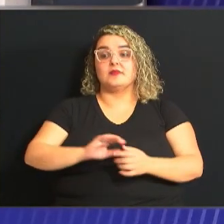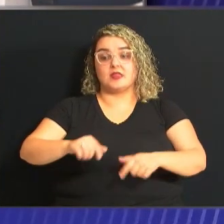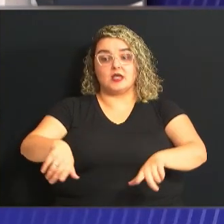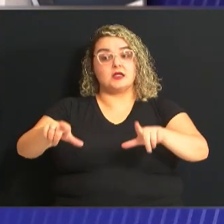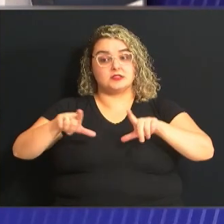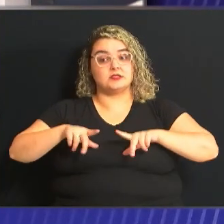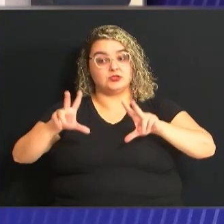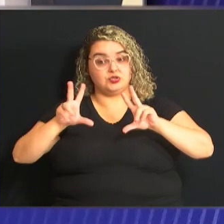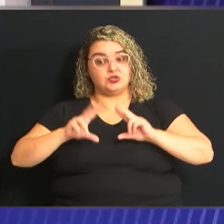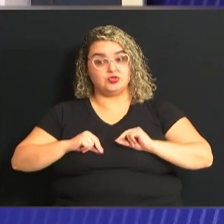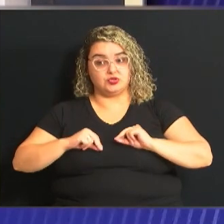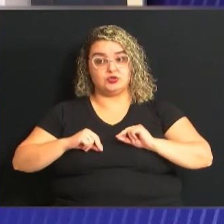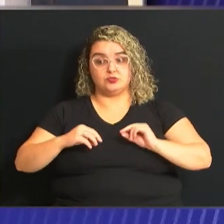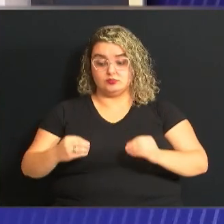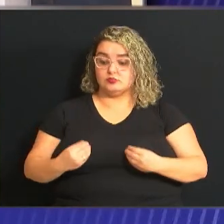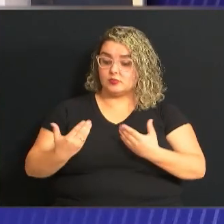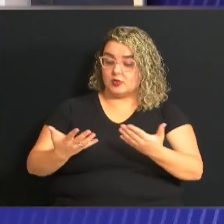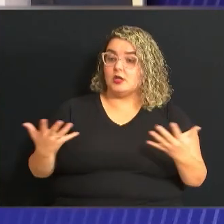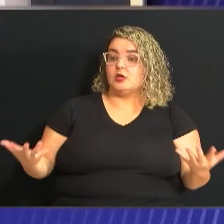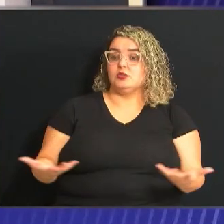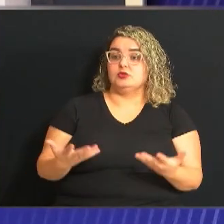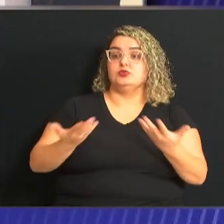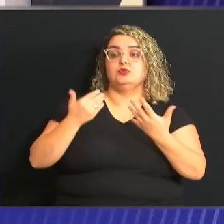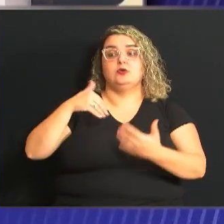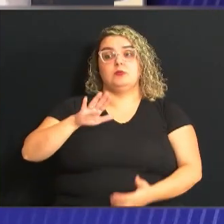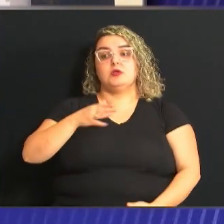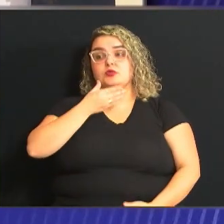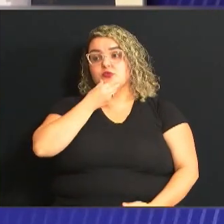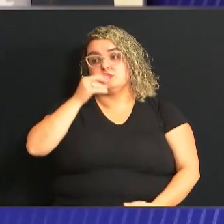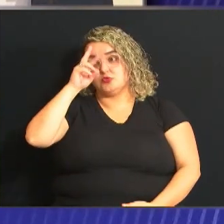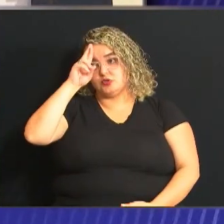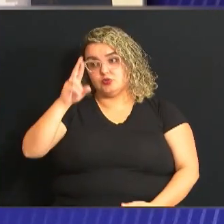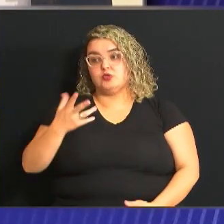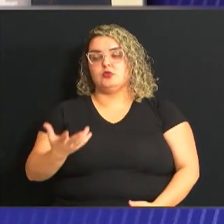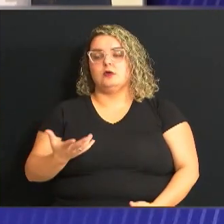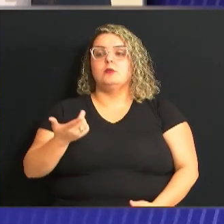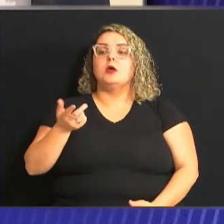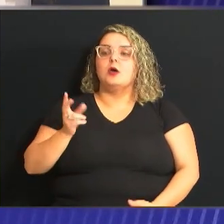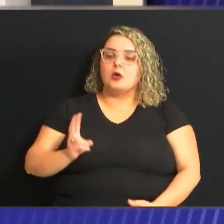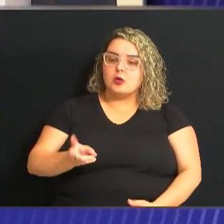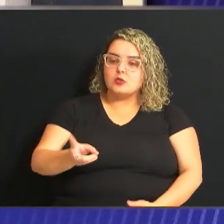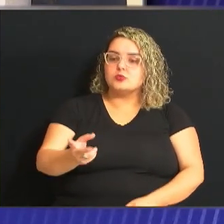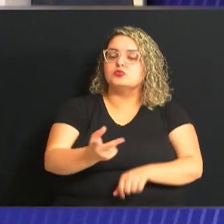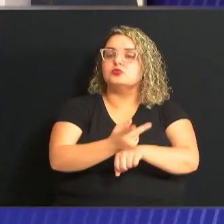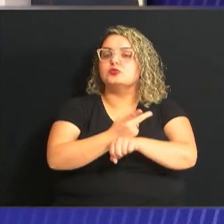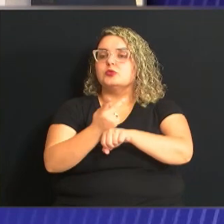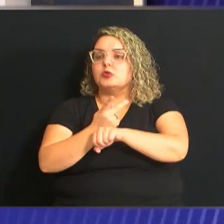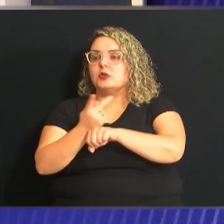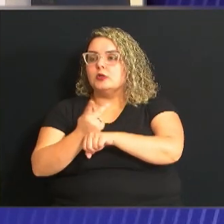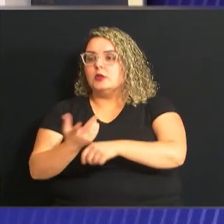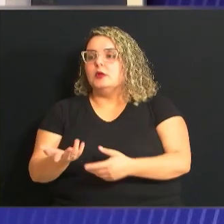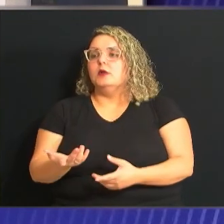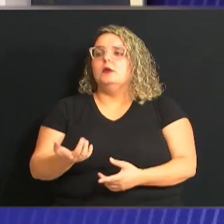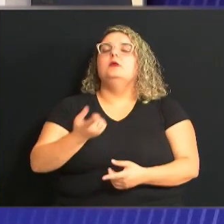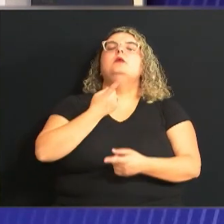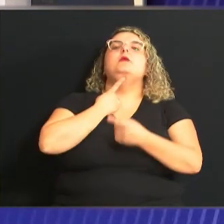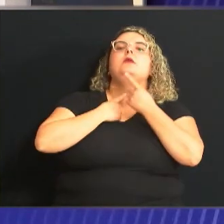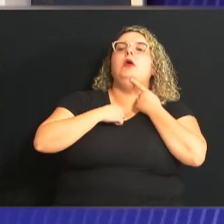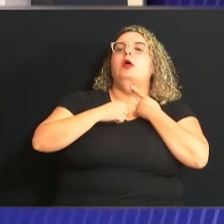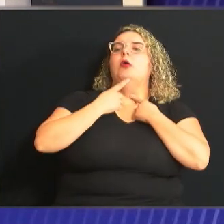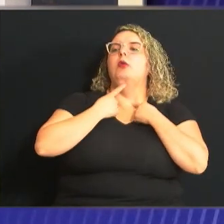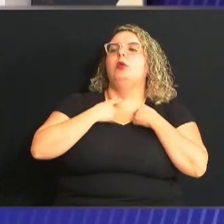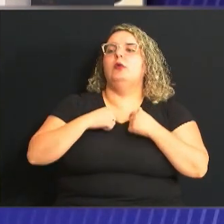alguma forma tem algumas pessoas que não estão atendendo o cumprimento da lei. Além disso, o vereador Major Jaime quer saber se existem regras